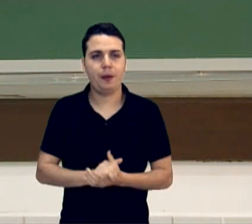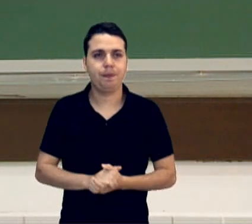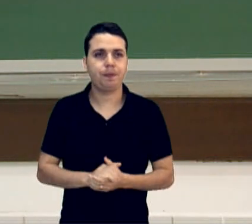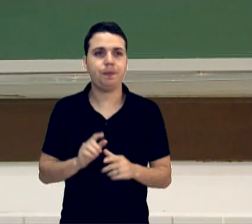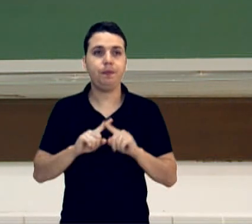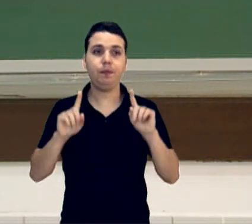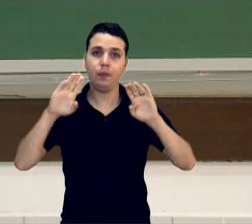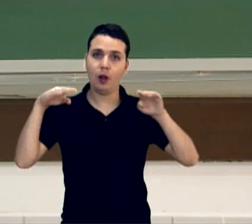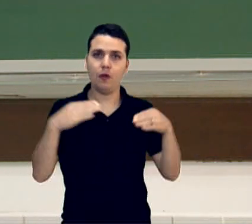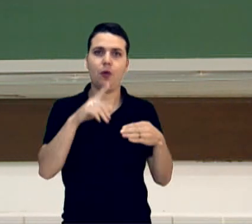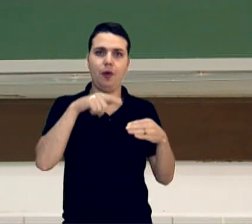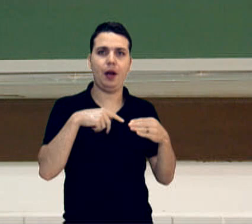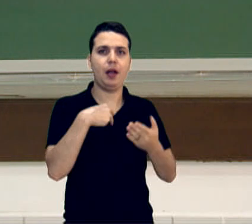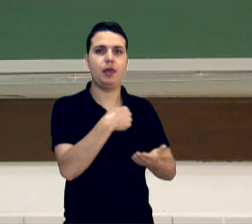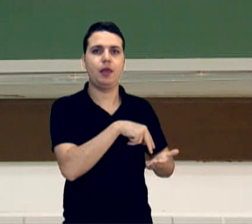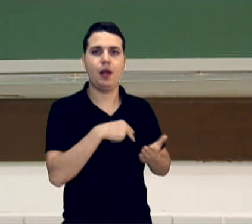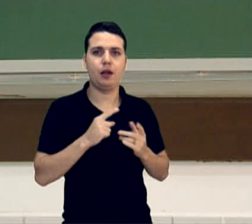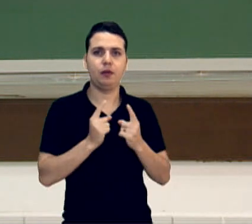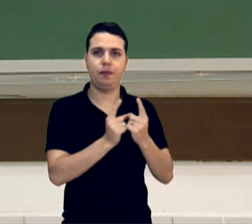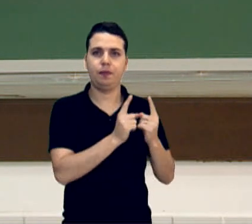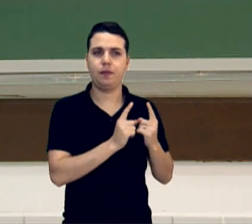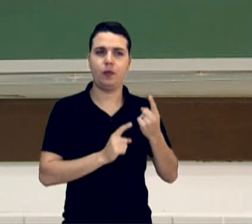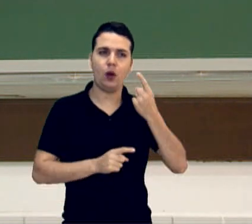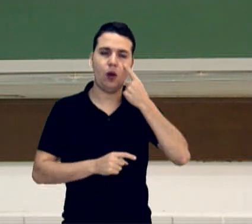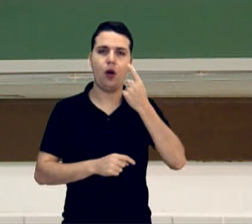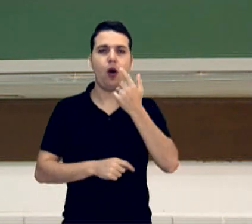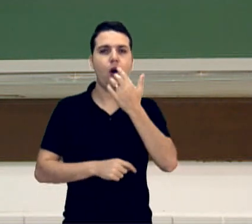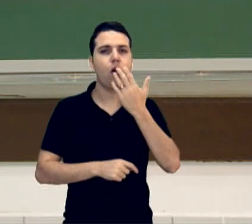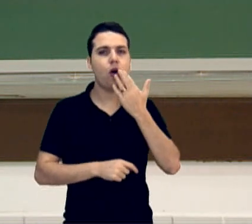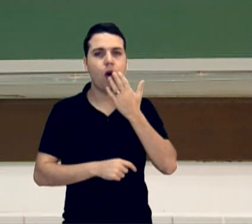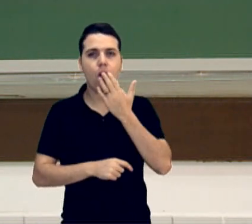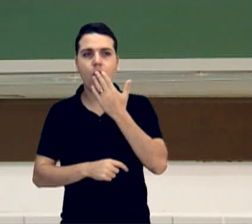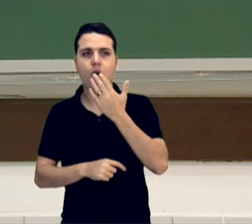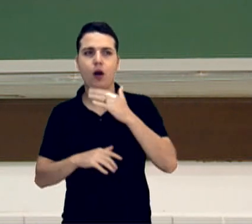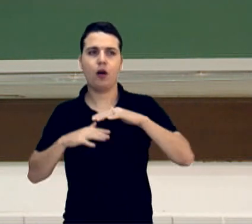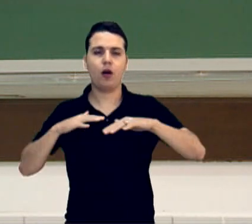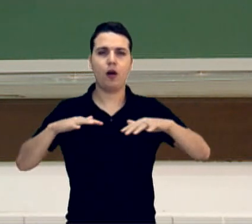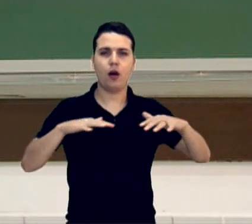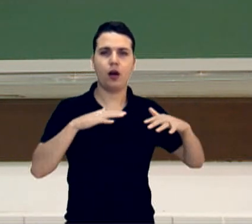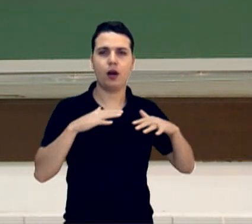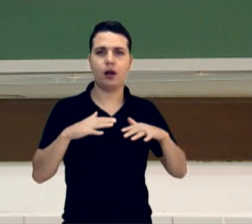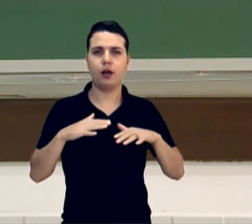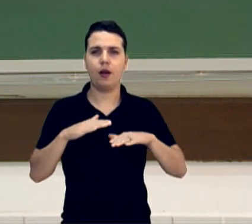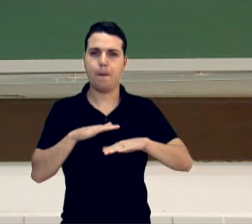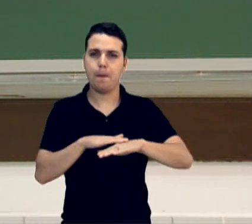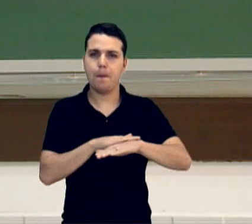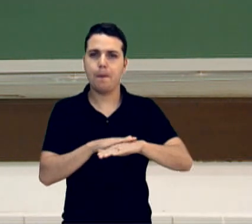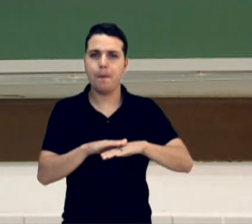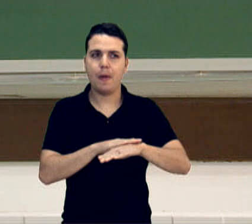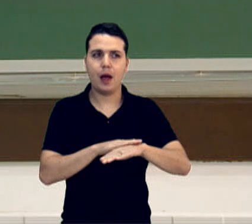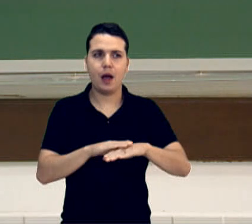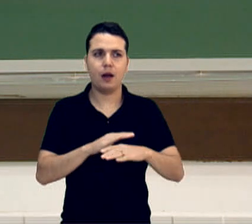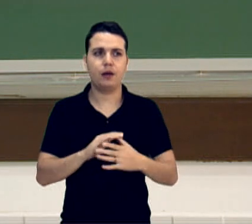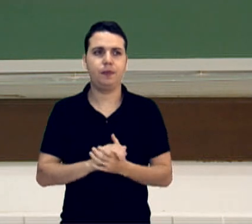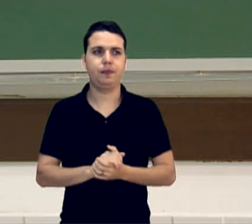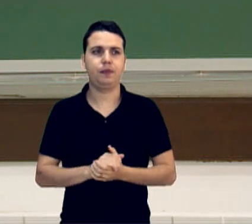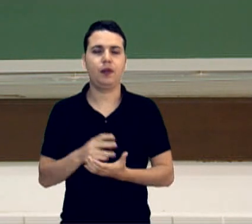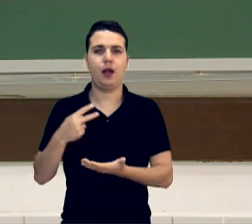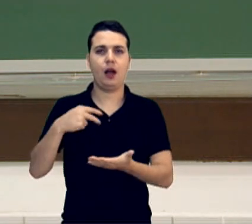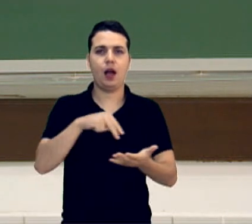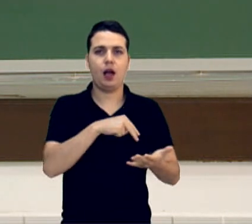é aqui. Observem as cores, os movimentos, pele, né? A dança